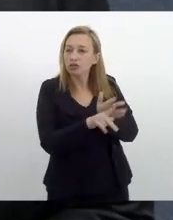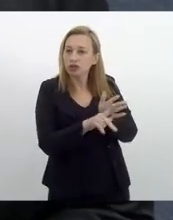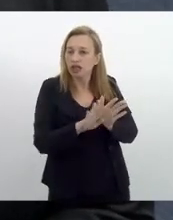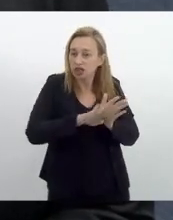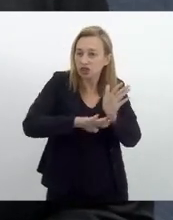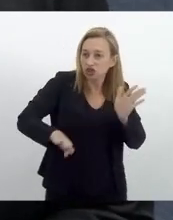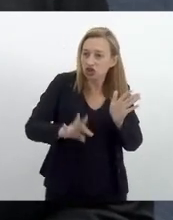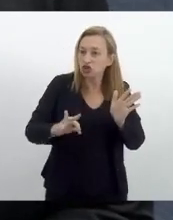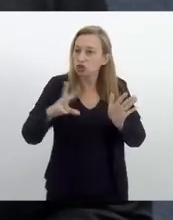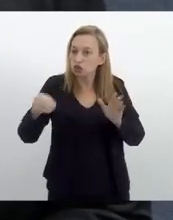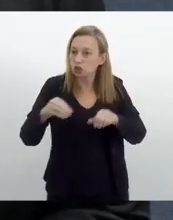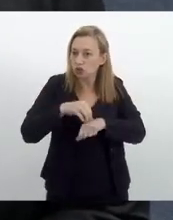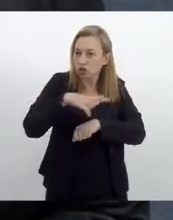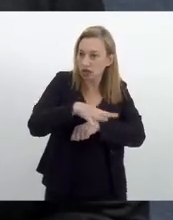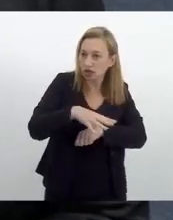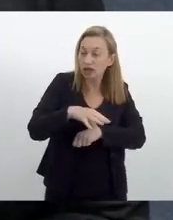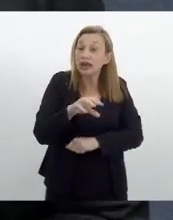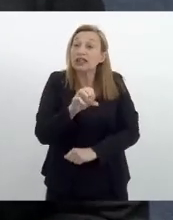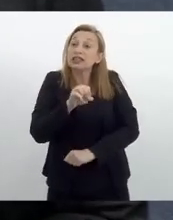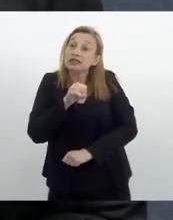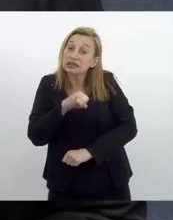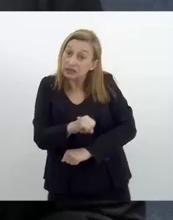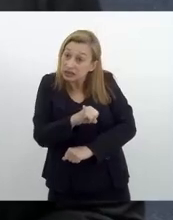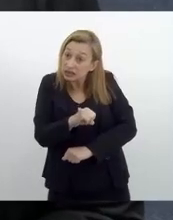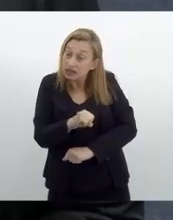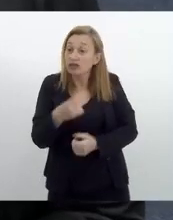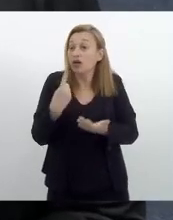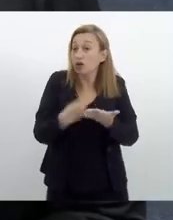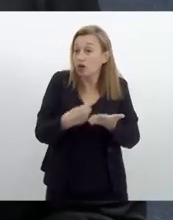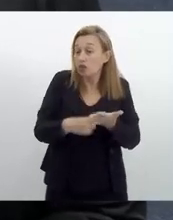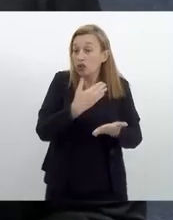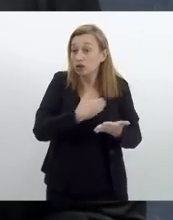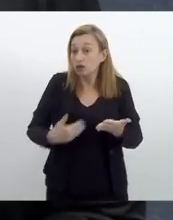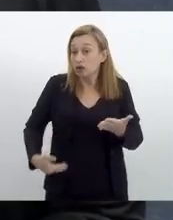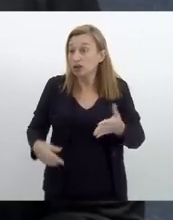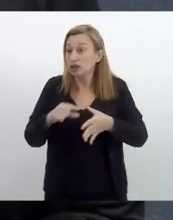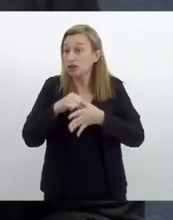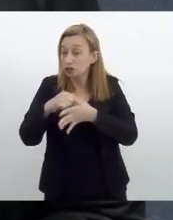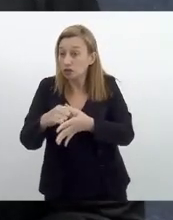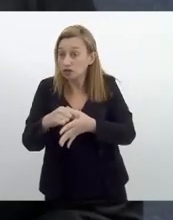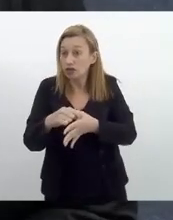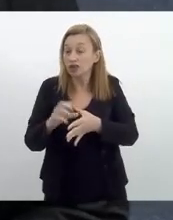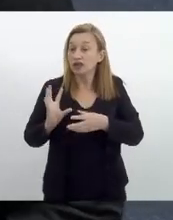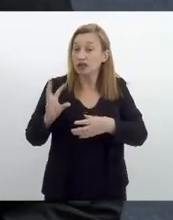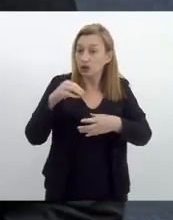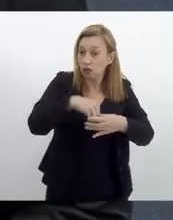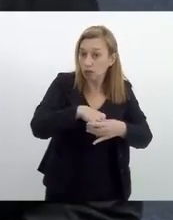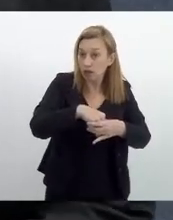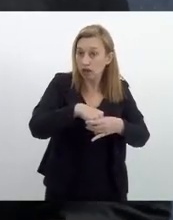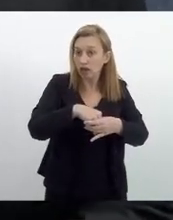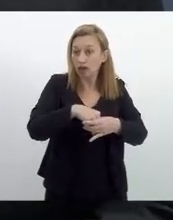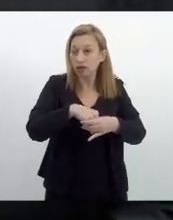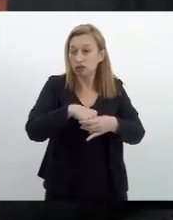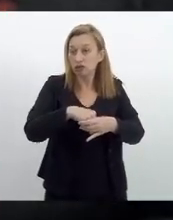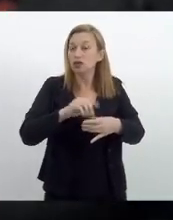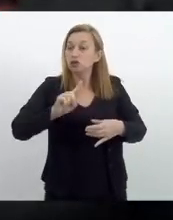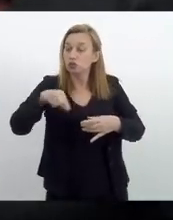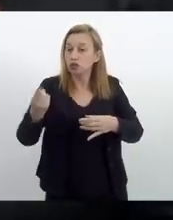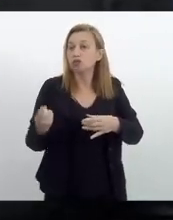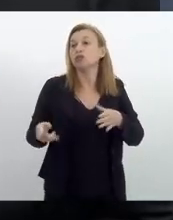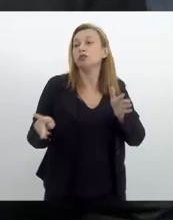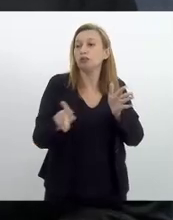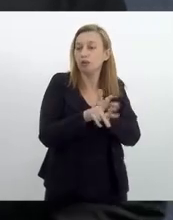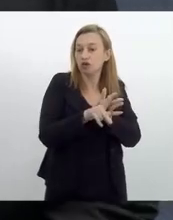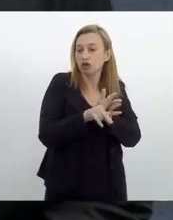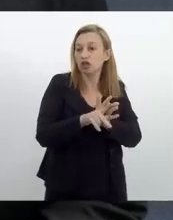retira todos os destaques se tiver um acordo com a liderança do governo de que isso vai ser incorporado no próximo projeto, a